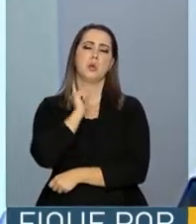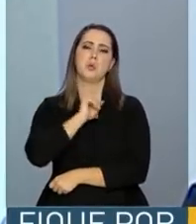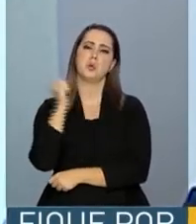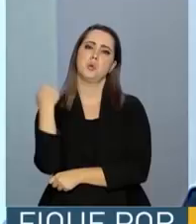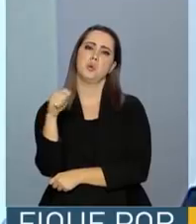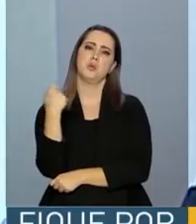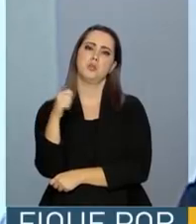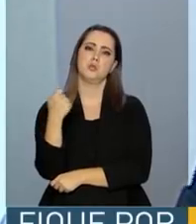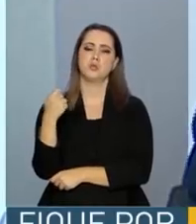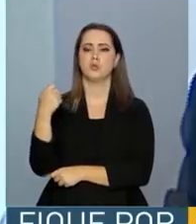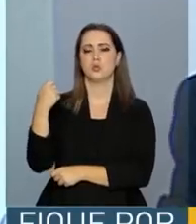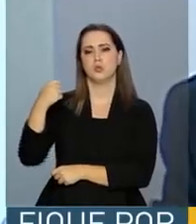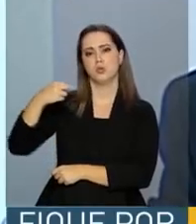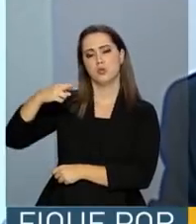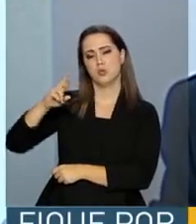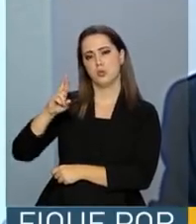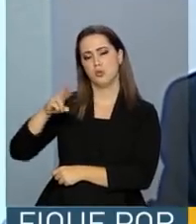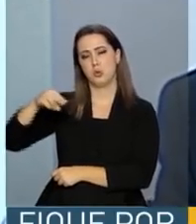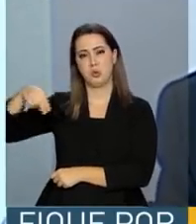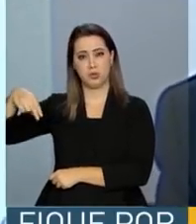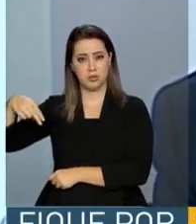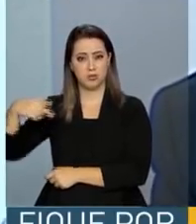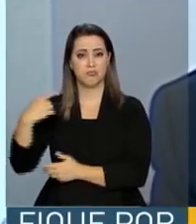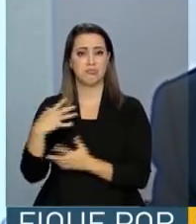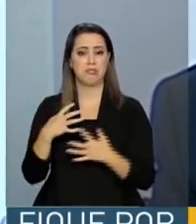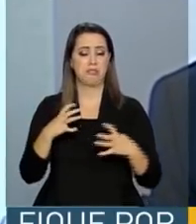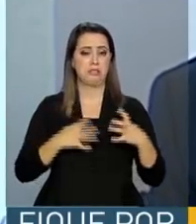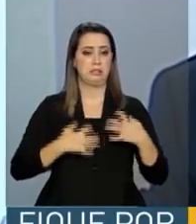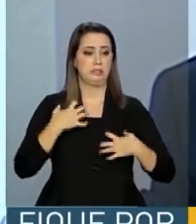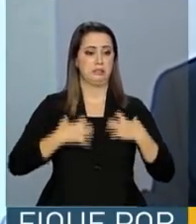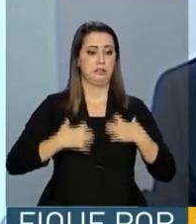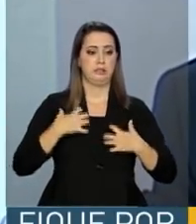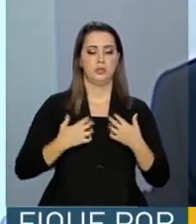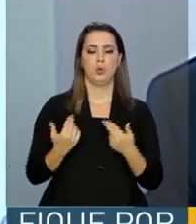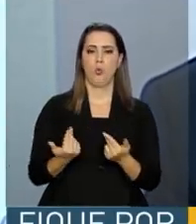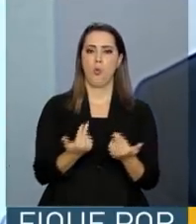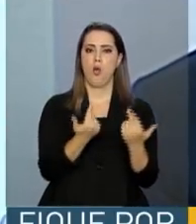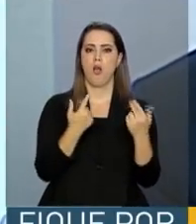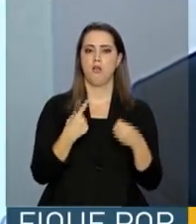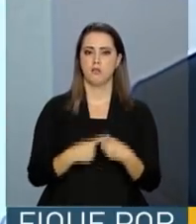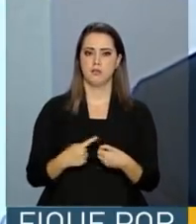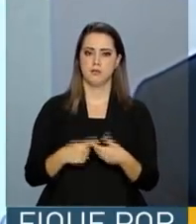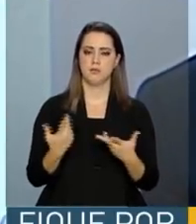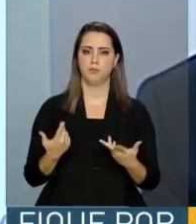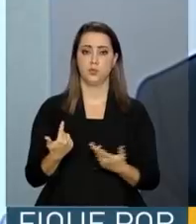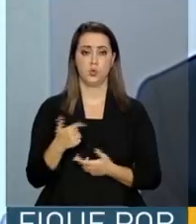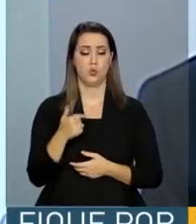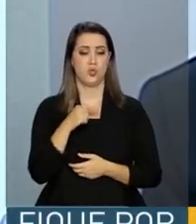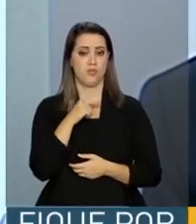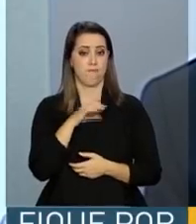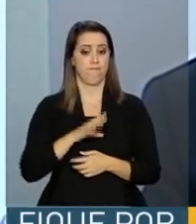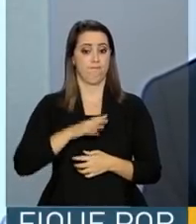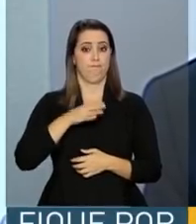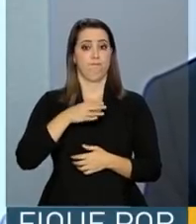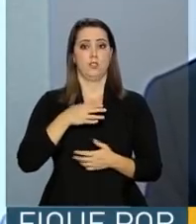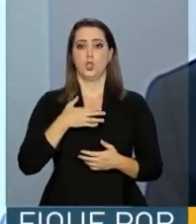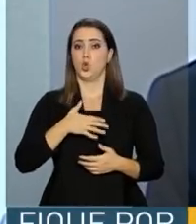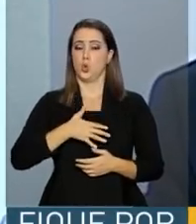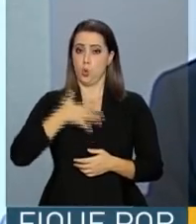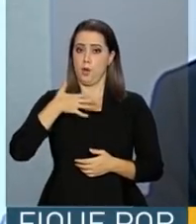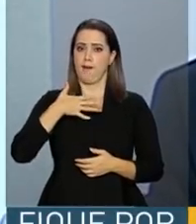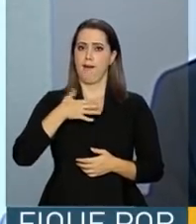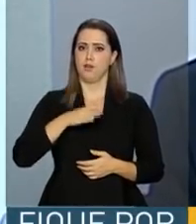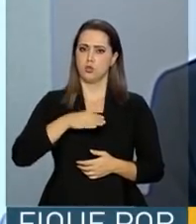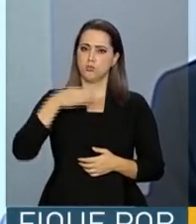rio grande do norte em desespero e de igual maneira nos municípios se nós não tivermos a ousadia mais do que coragem portanto ousadia